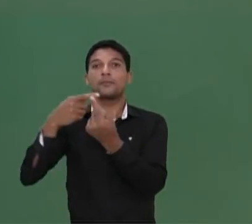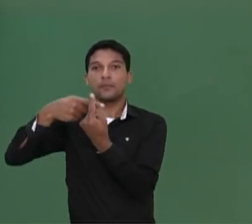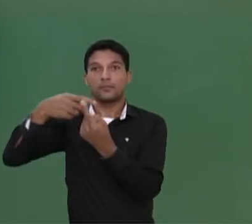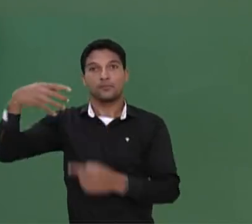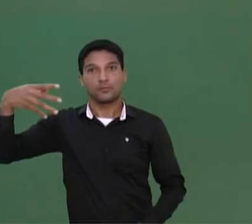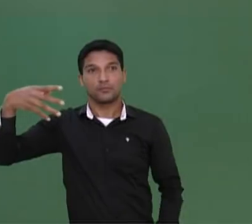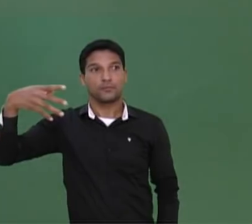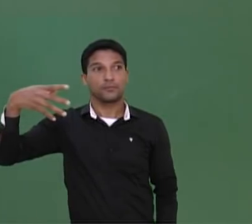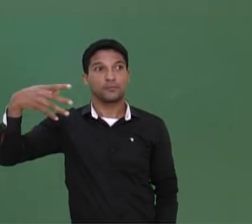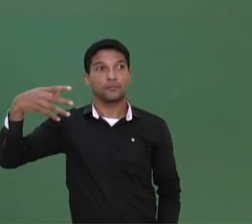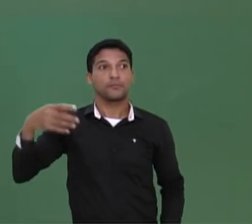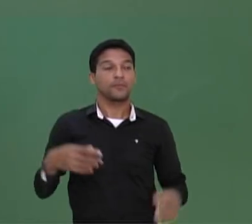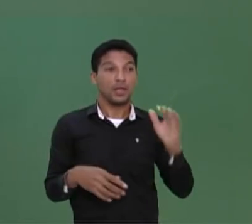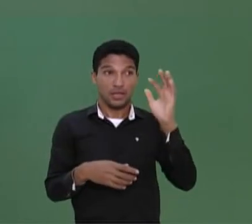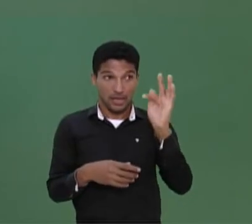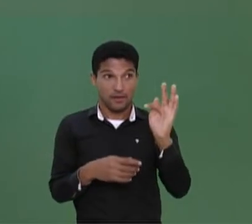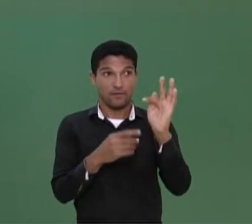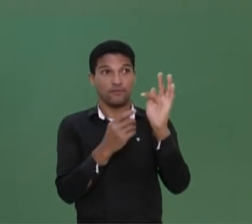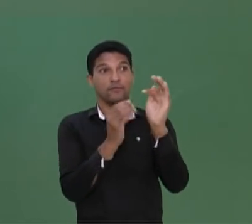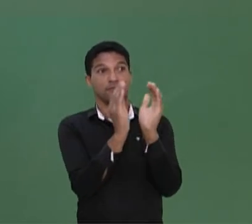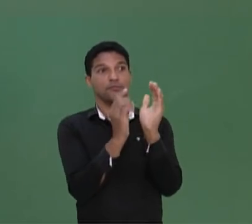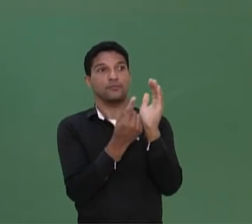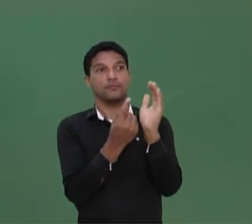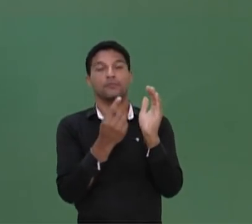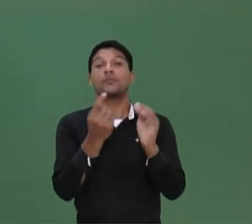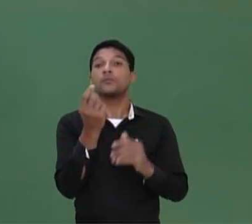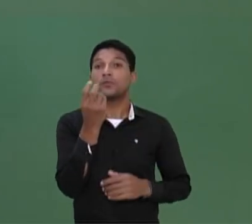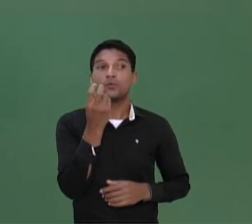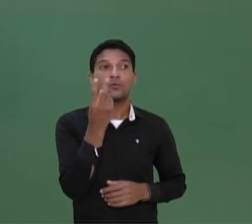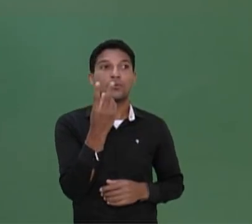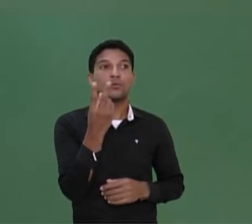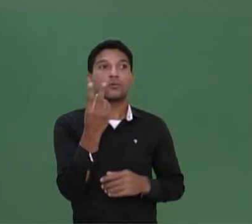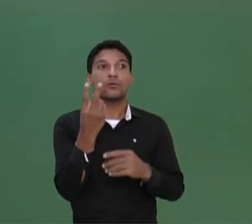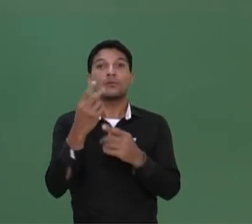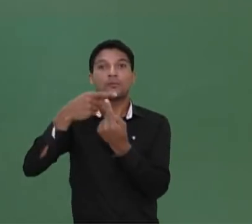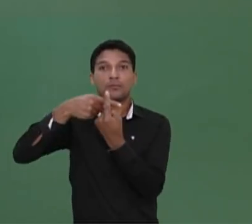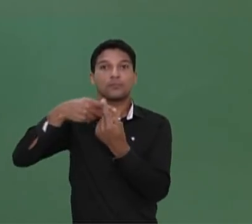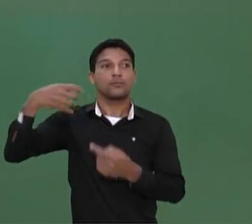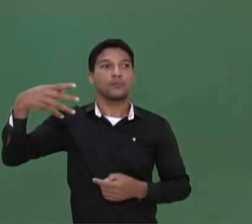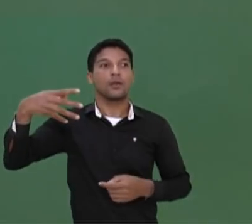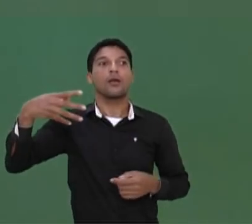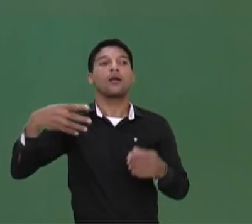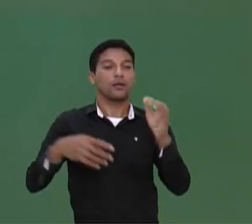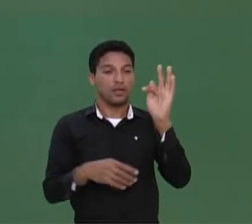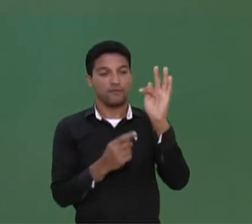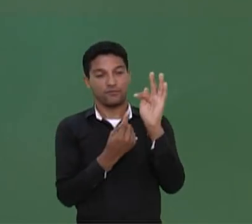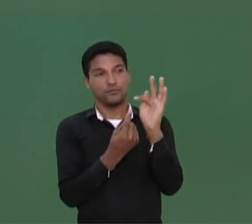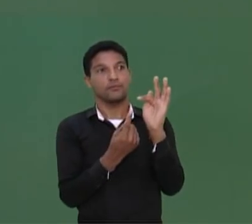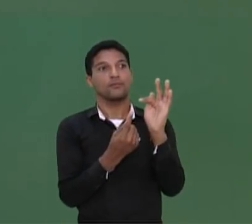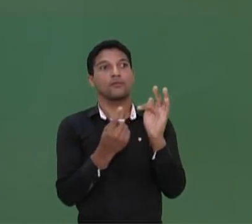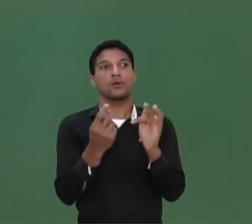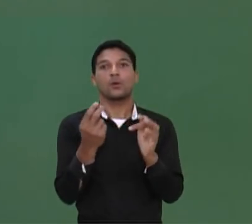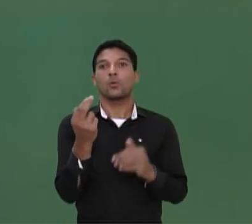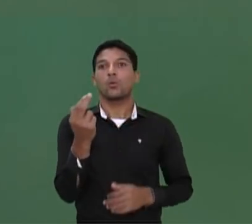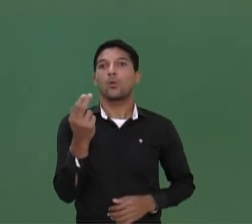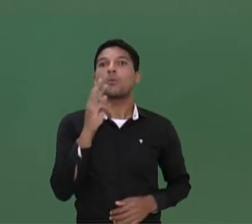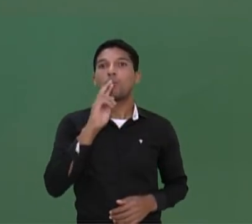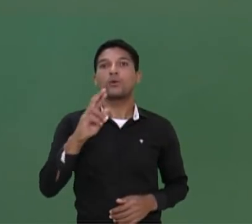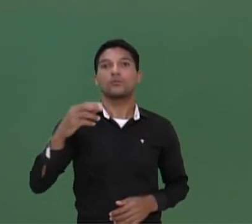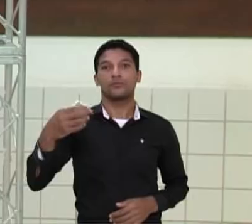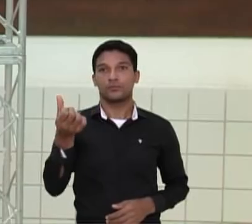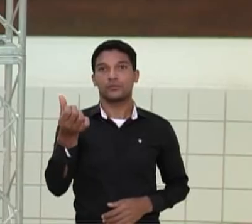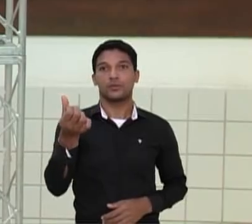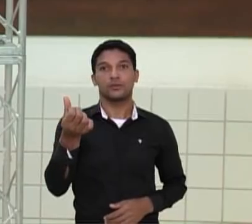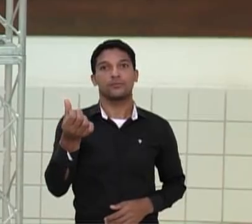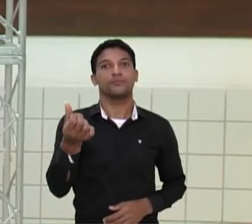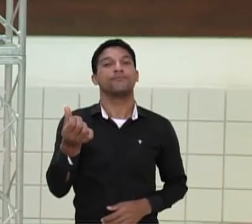12 mais quatro o meu eb1 é igual a 6 eu precisava é pediu a dois